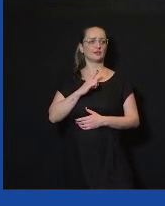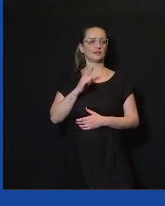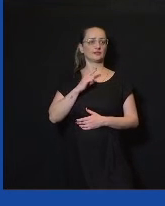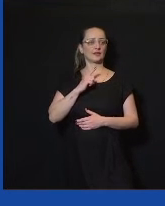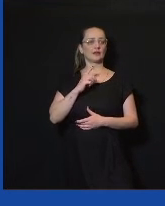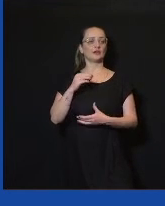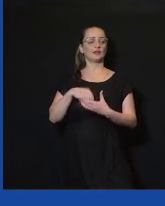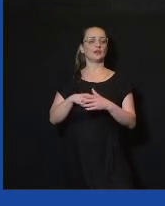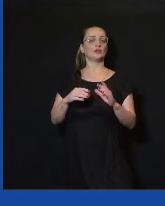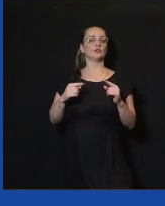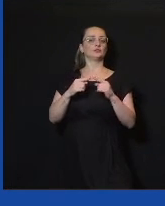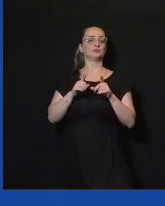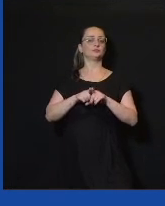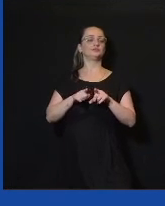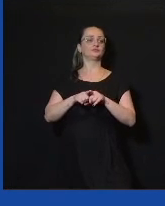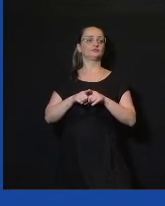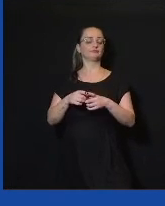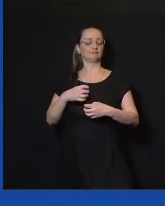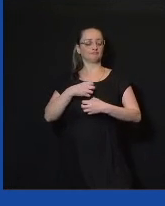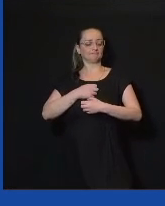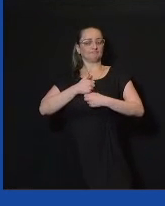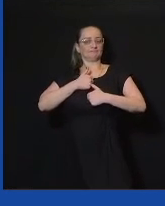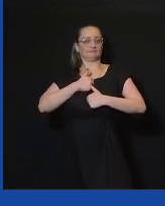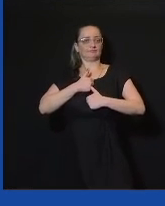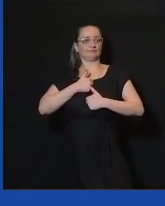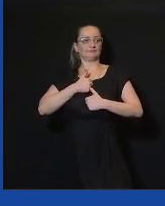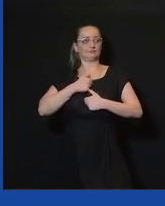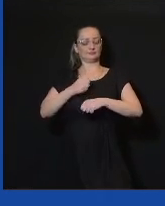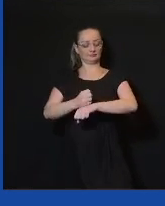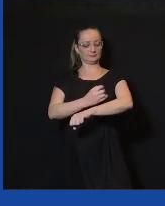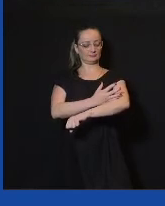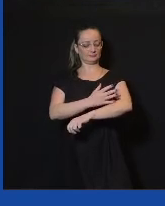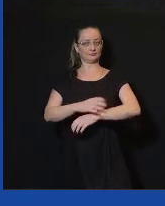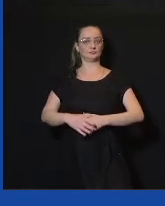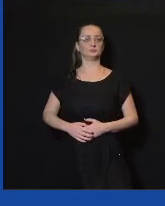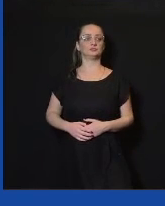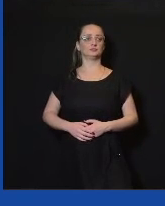sentido do bem-estar emocional das pessoas,